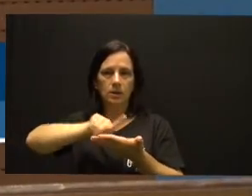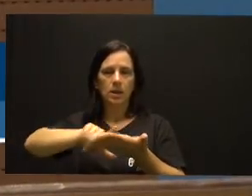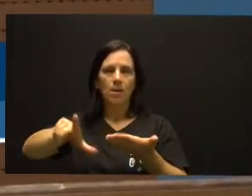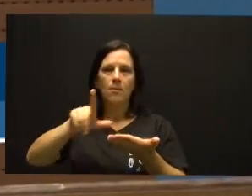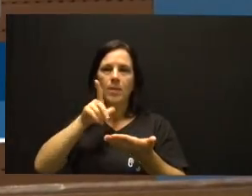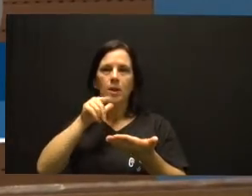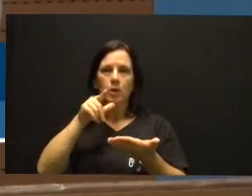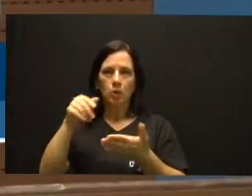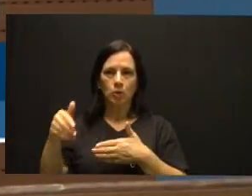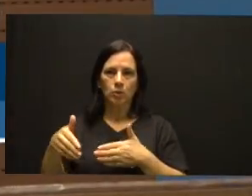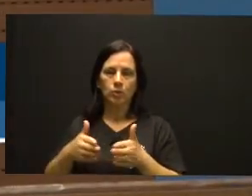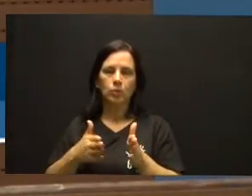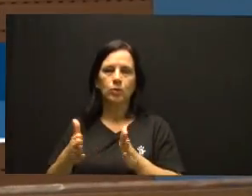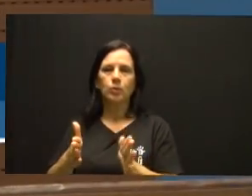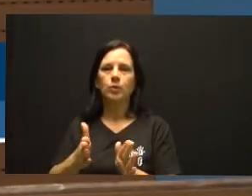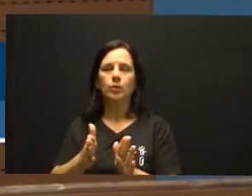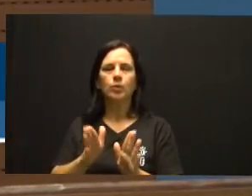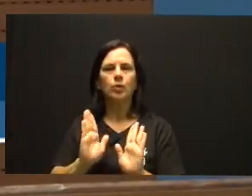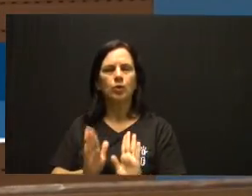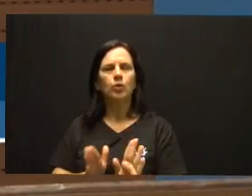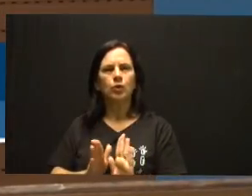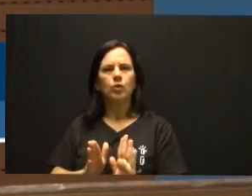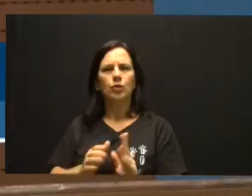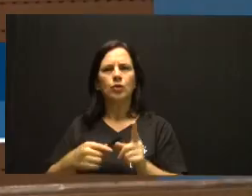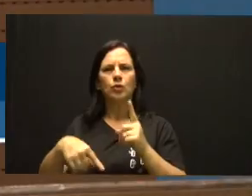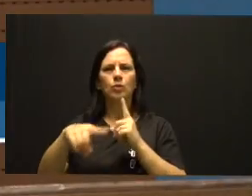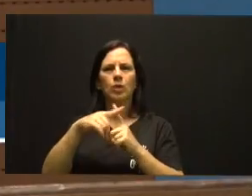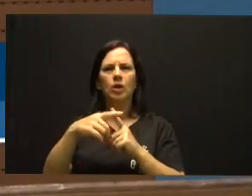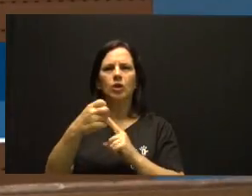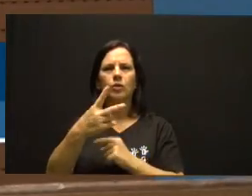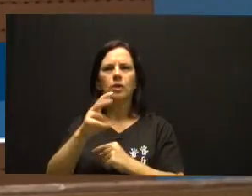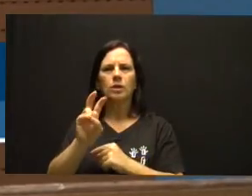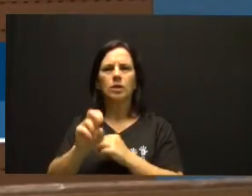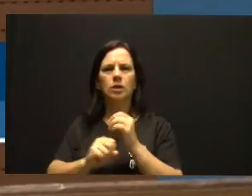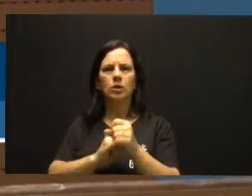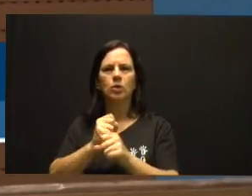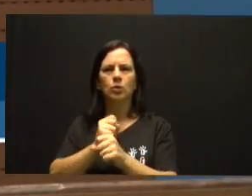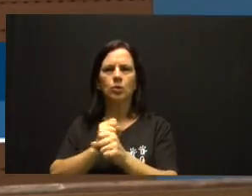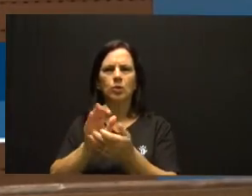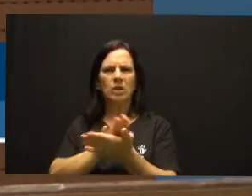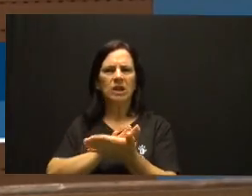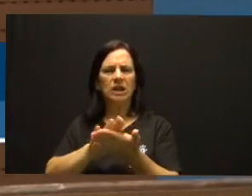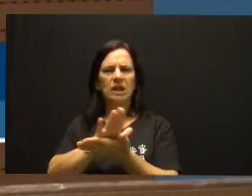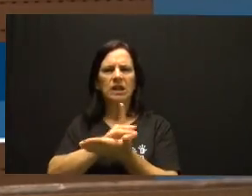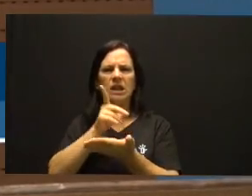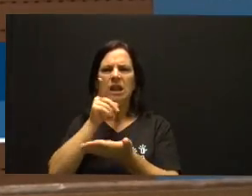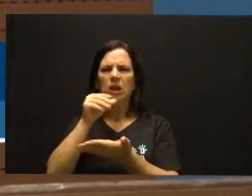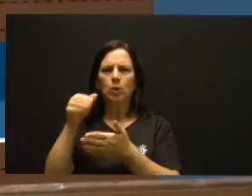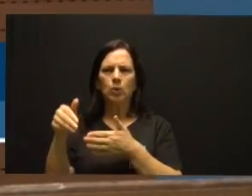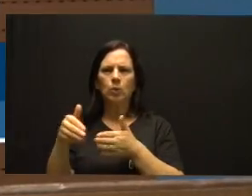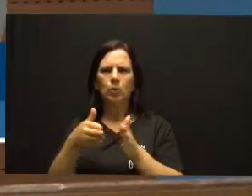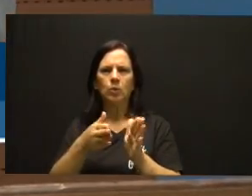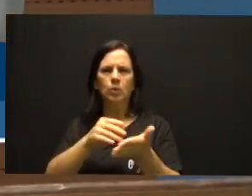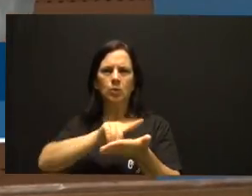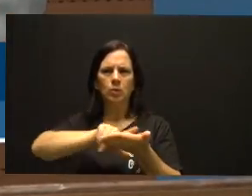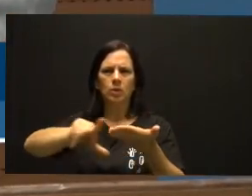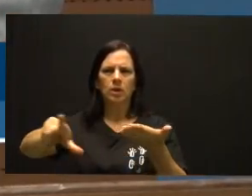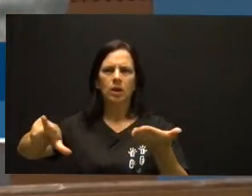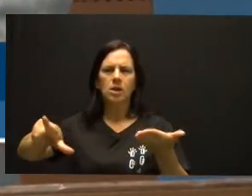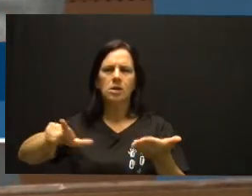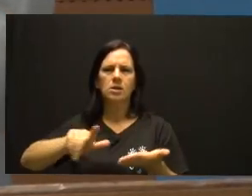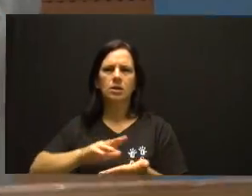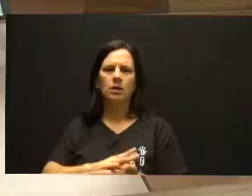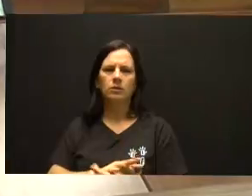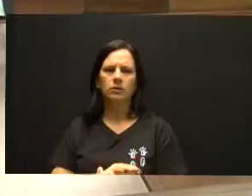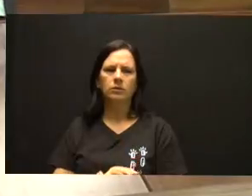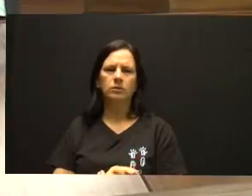aqui brilhantemente o vereador Aguinaldo Araújo, faz mais de 25 anos que não é feito nenhum tipo de dragagem nos rios de Cubatão. É só, senhor presidente.